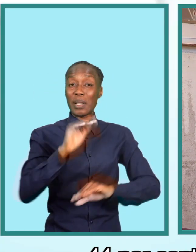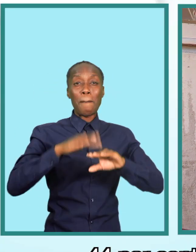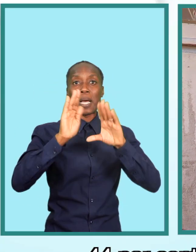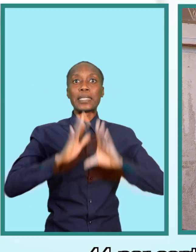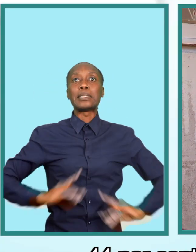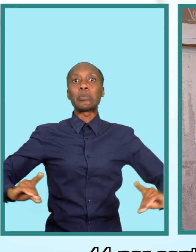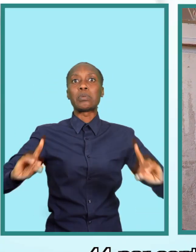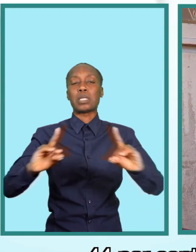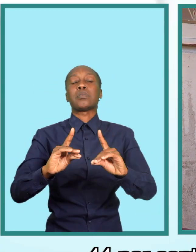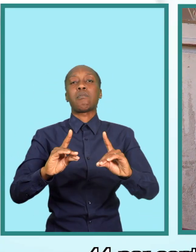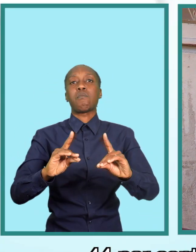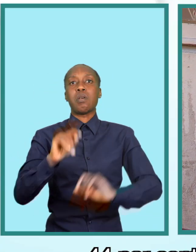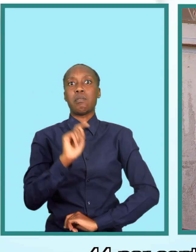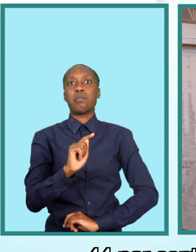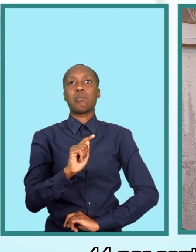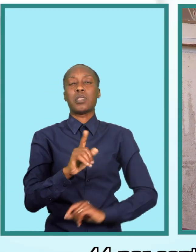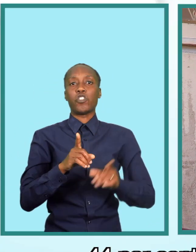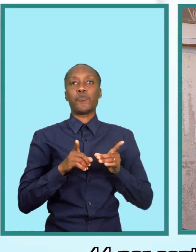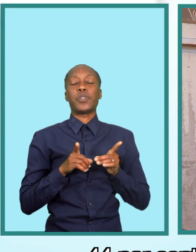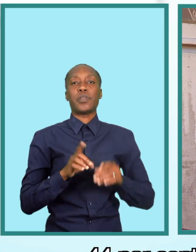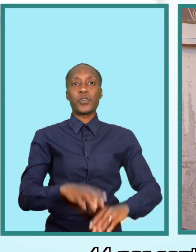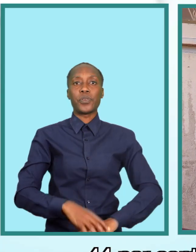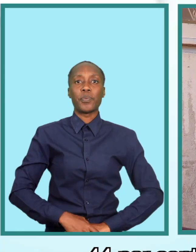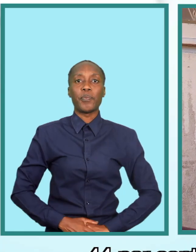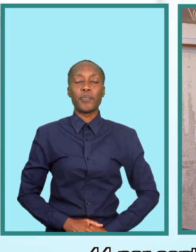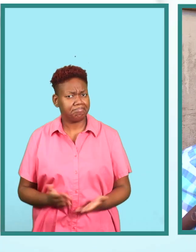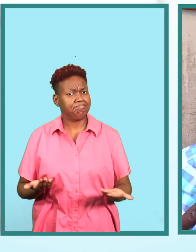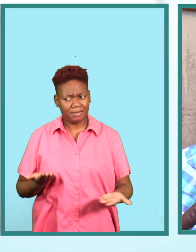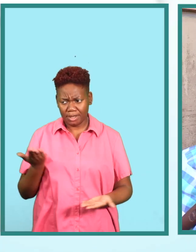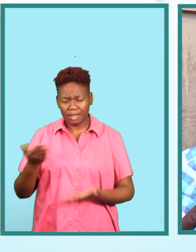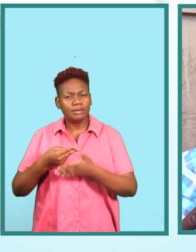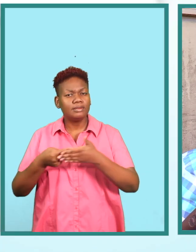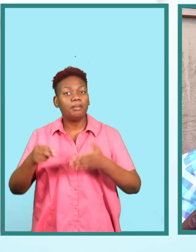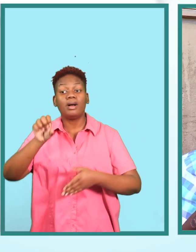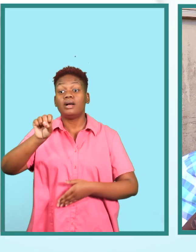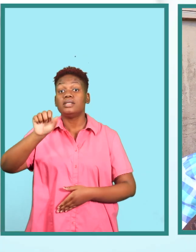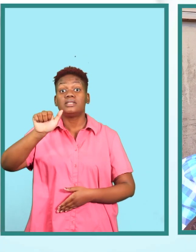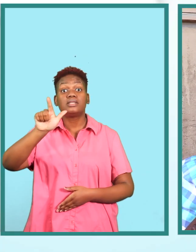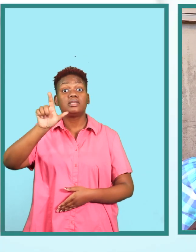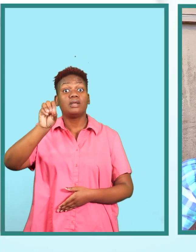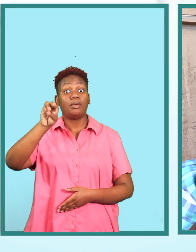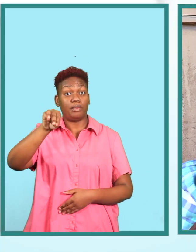que representam a grande parte da nossa população.